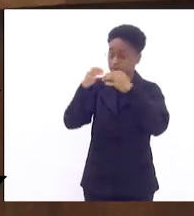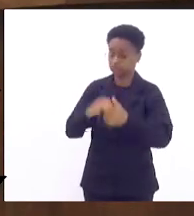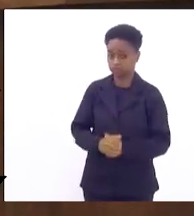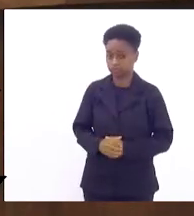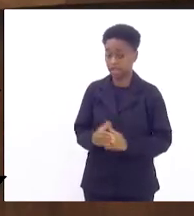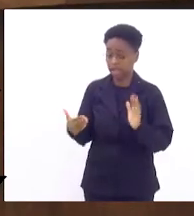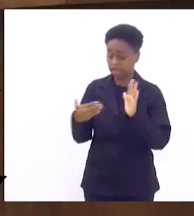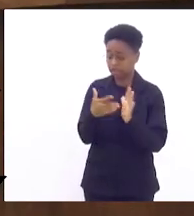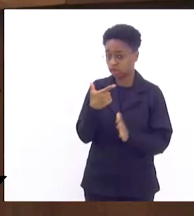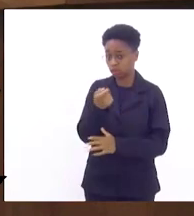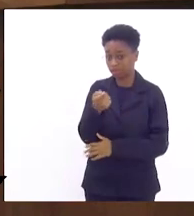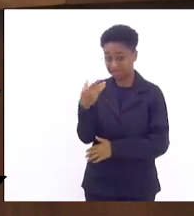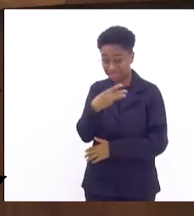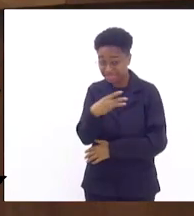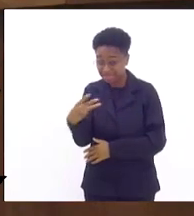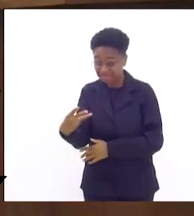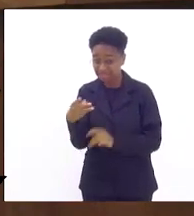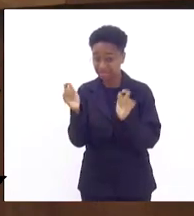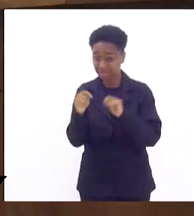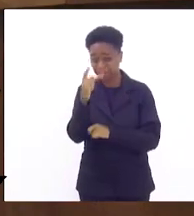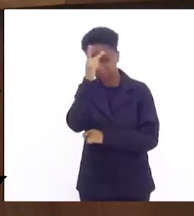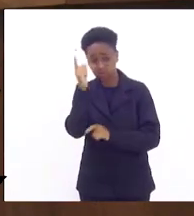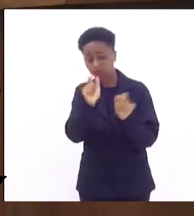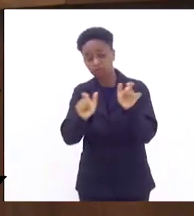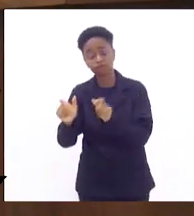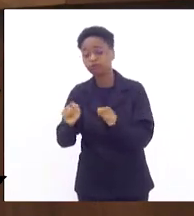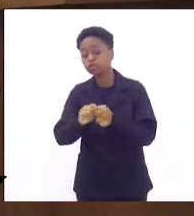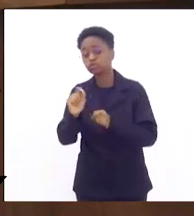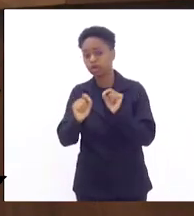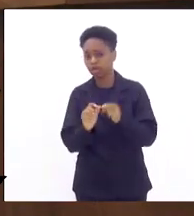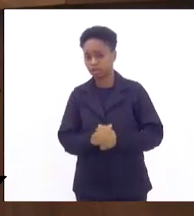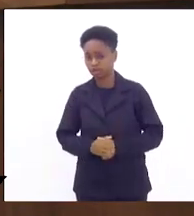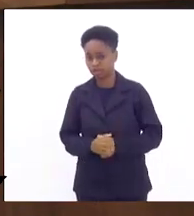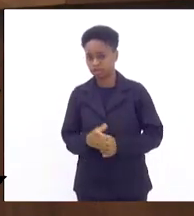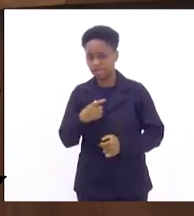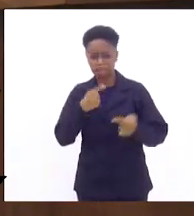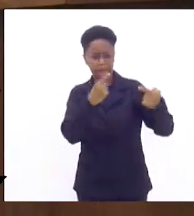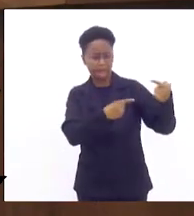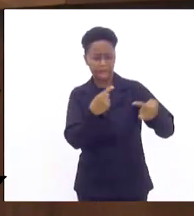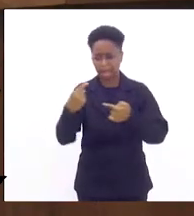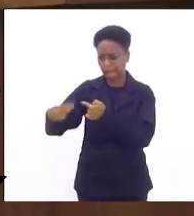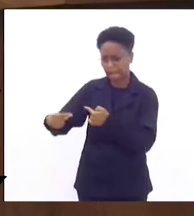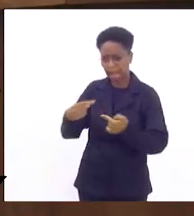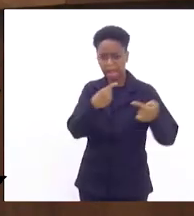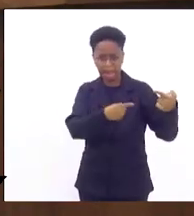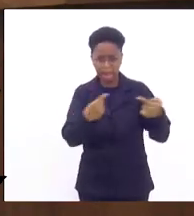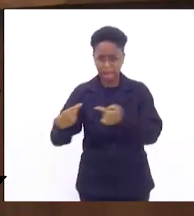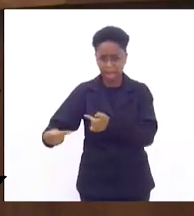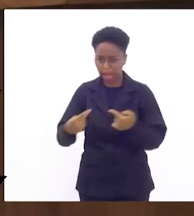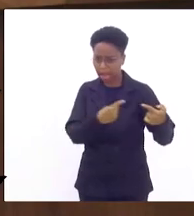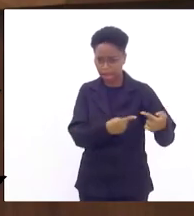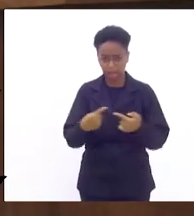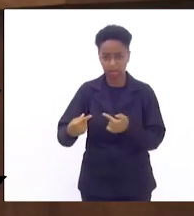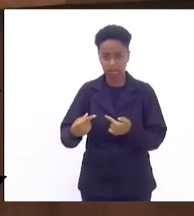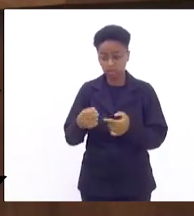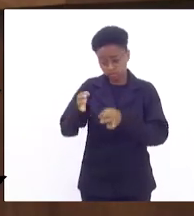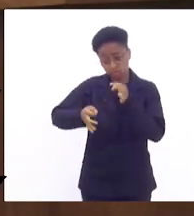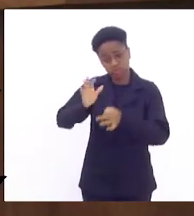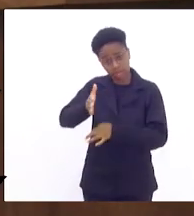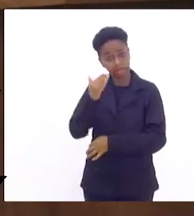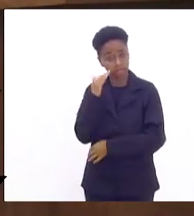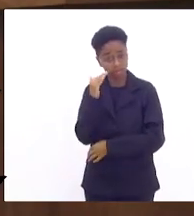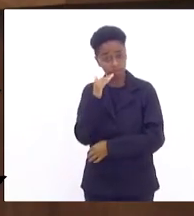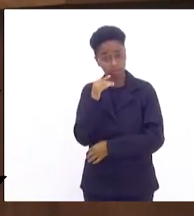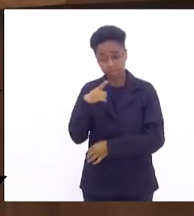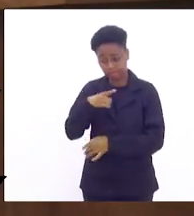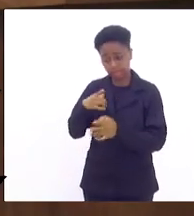Até 2033, o que essas pessoas fazem? Vai ficar nessa discussão rede e sem rede? O judiciário já entendeu, ó, onde